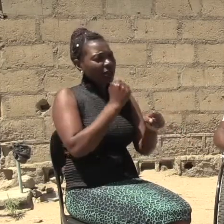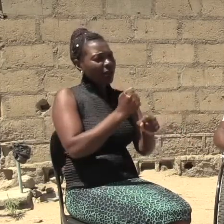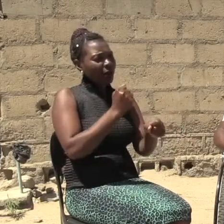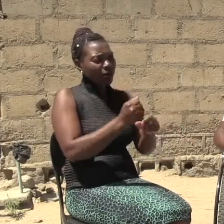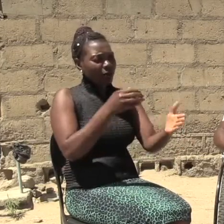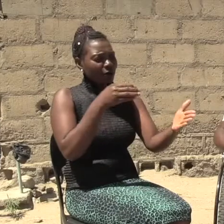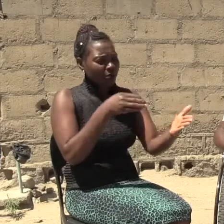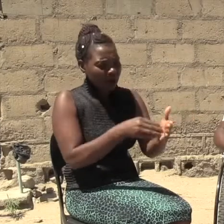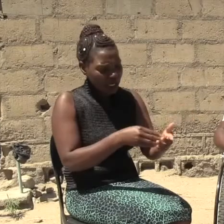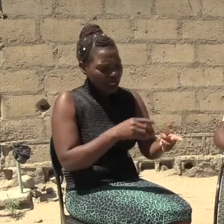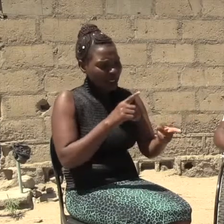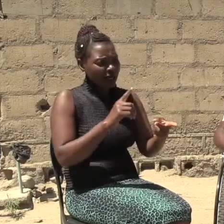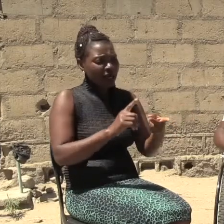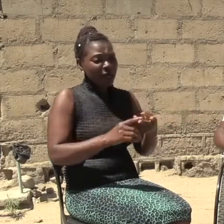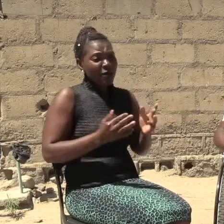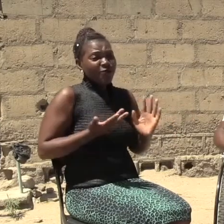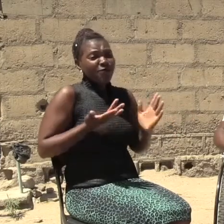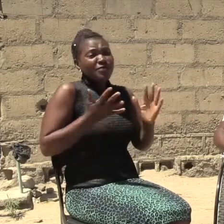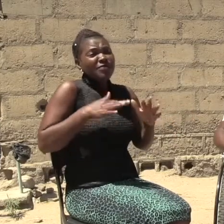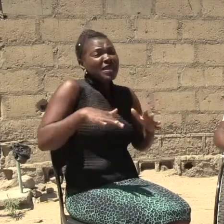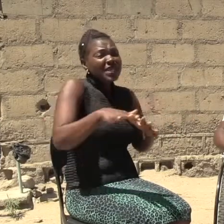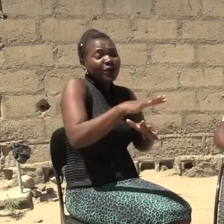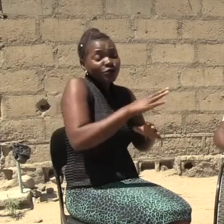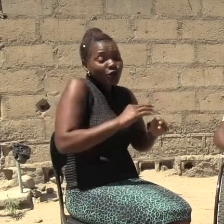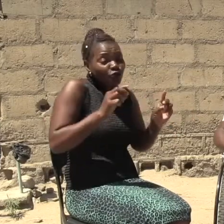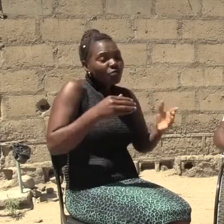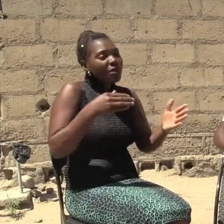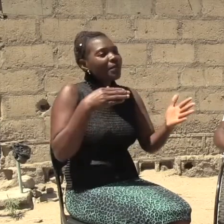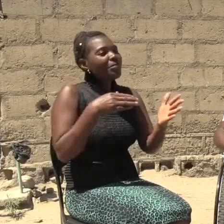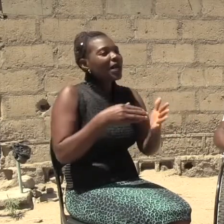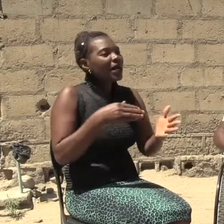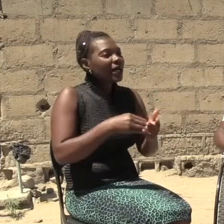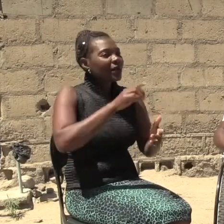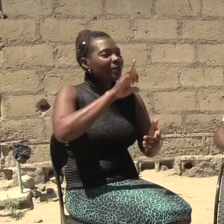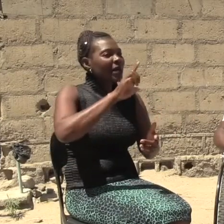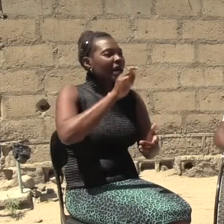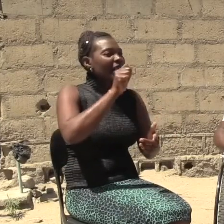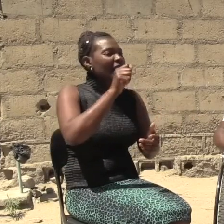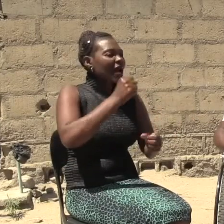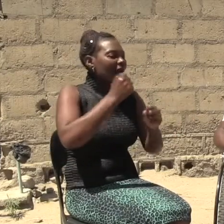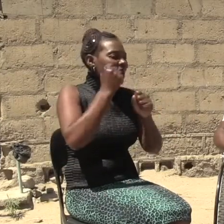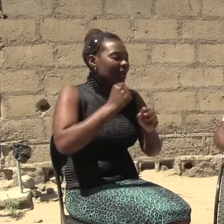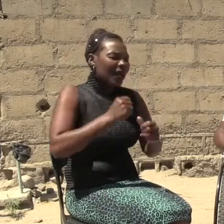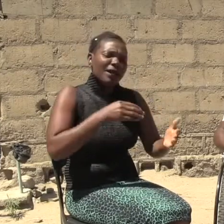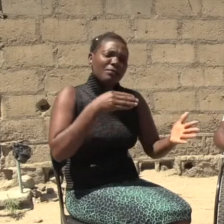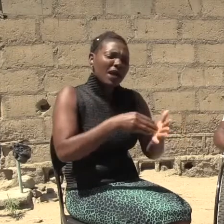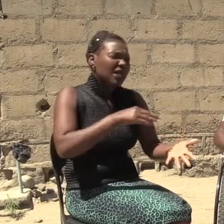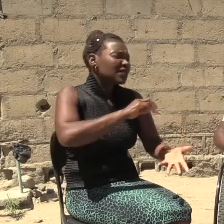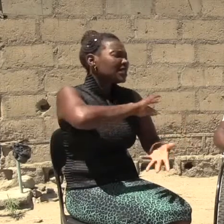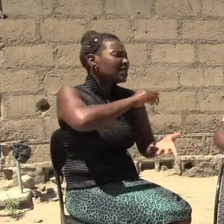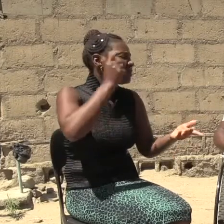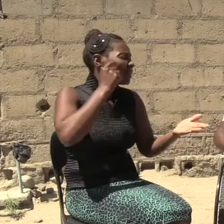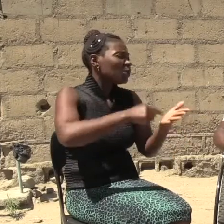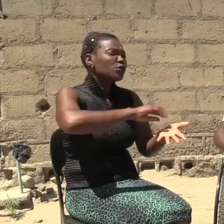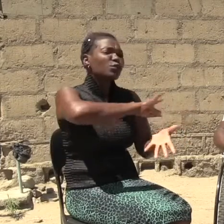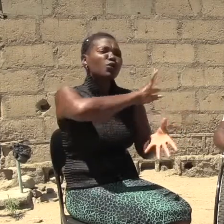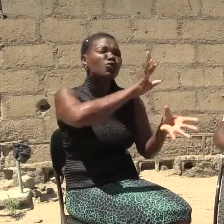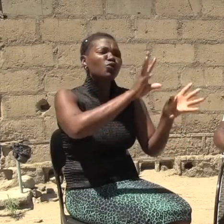no emprego, na vida social, há barreiras até para estar no lar. É difícil para uma mulher